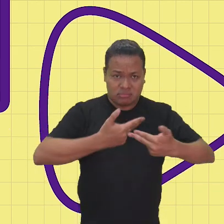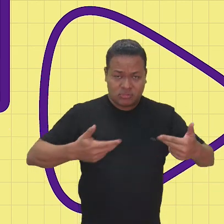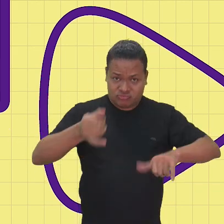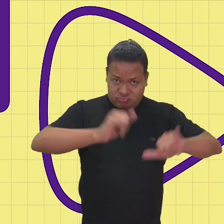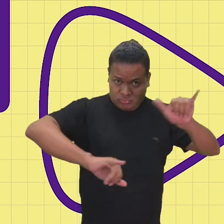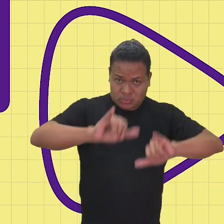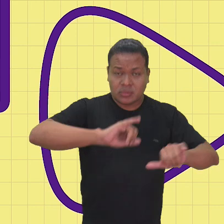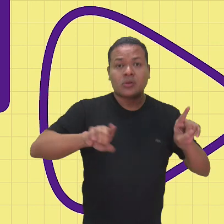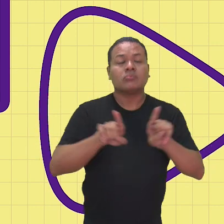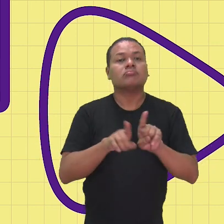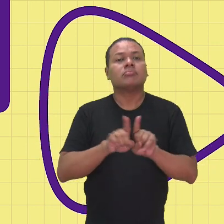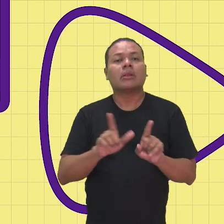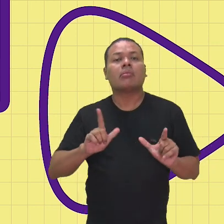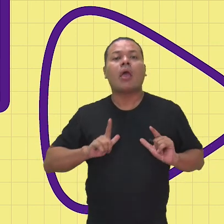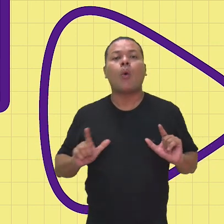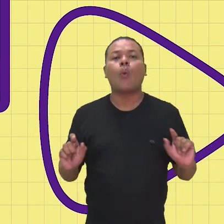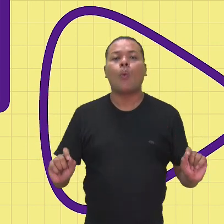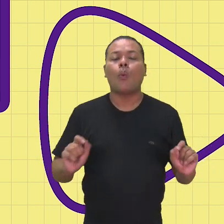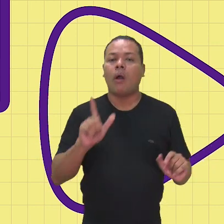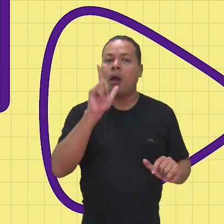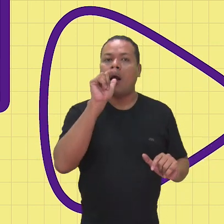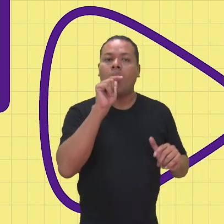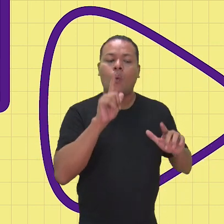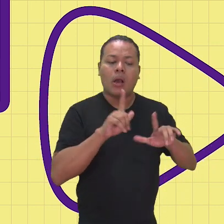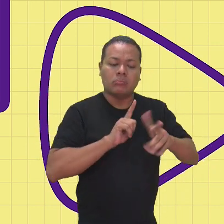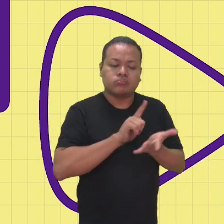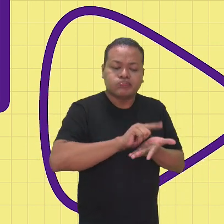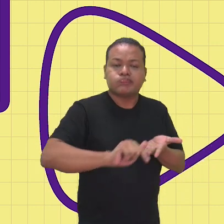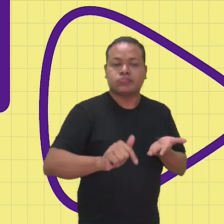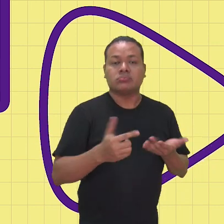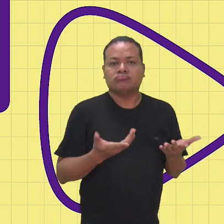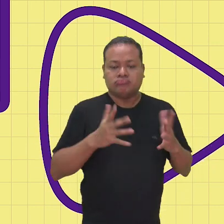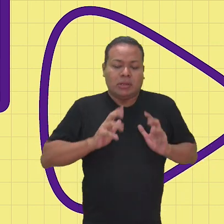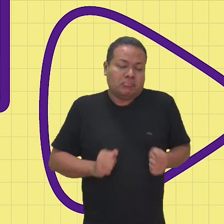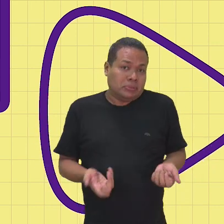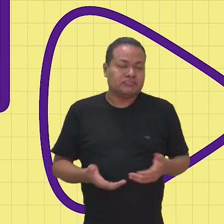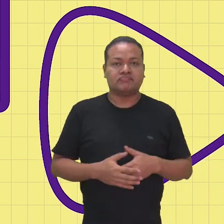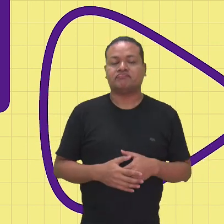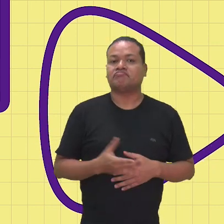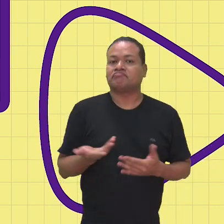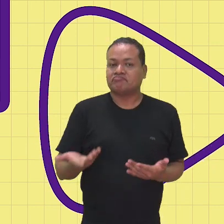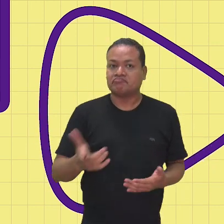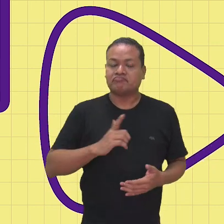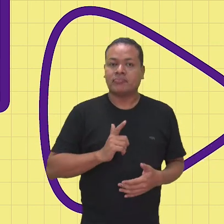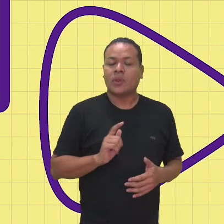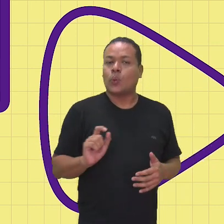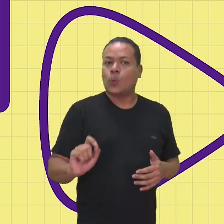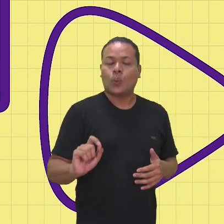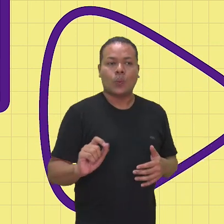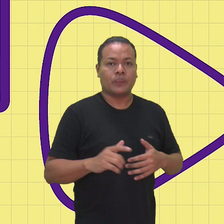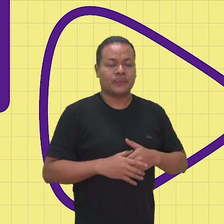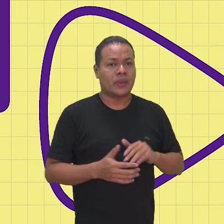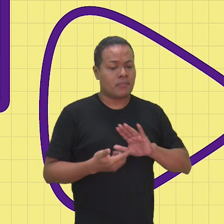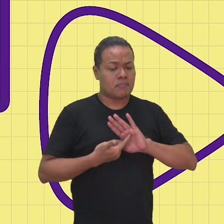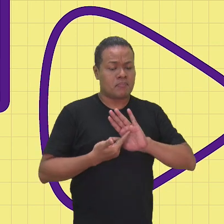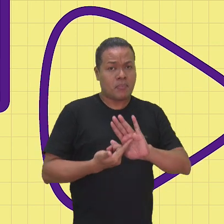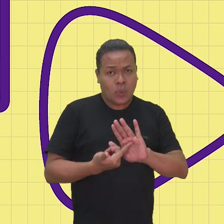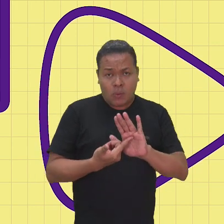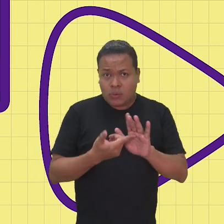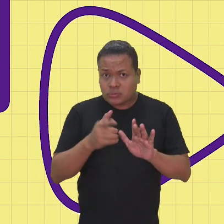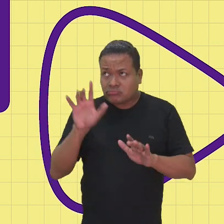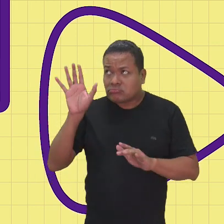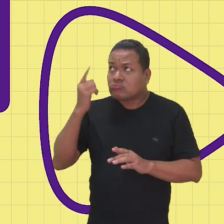para obtenção de água potável. Então, olha só, pessoal, aí ele tem, trazendo para vocês na imagem,